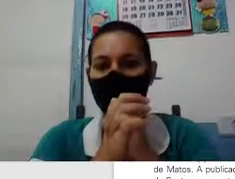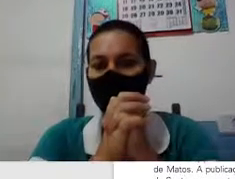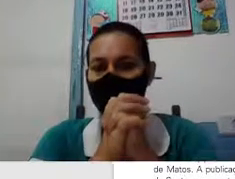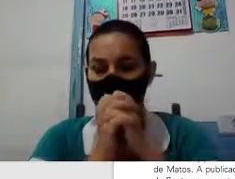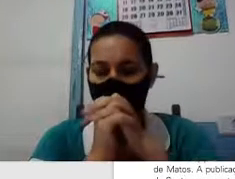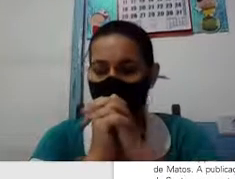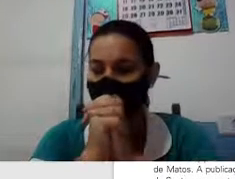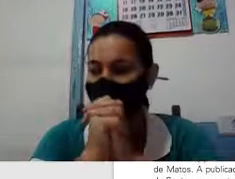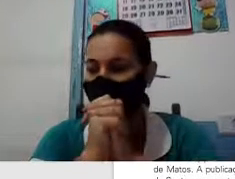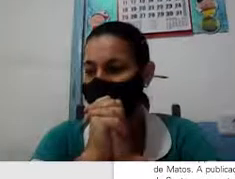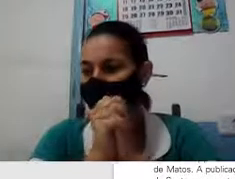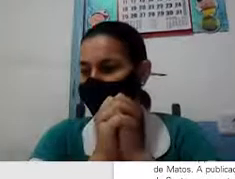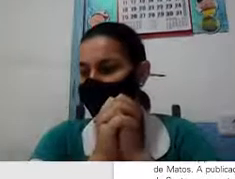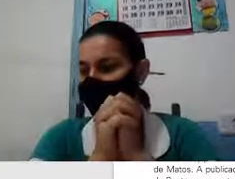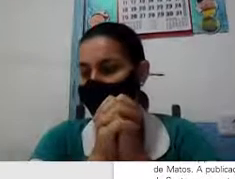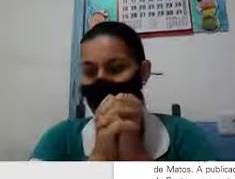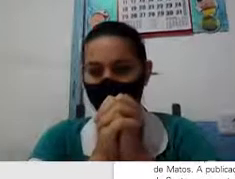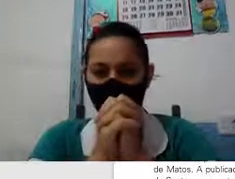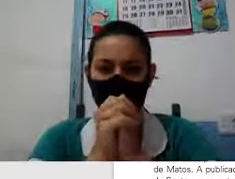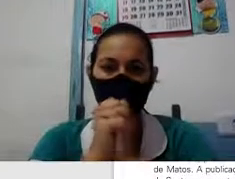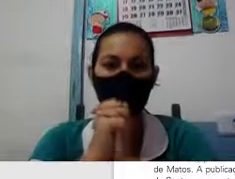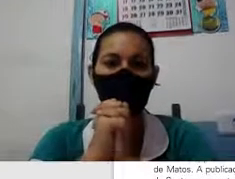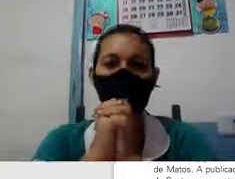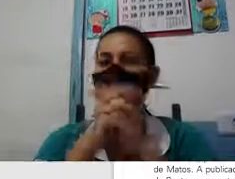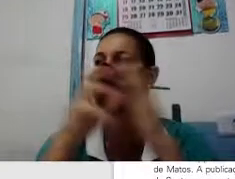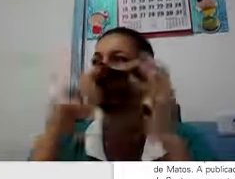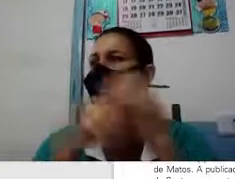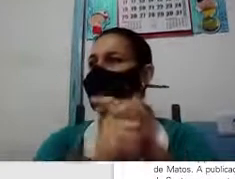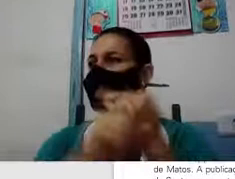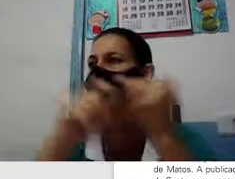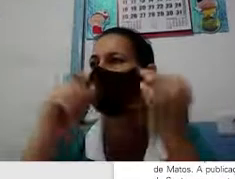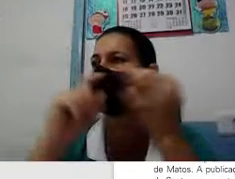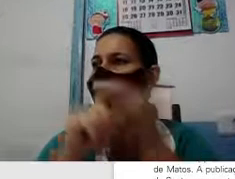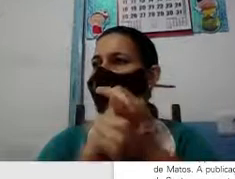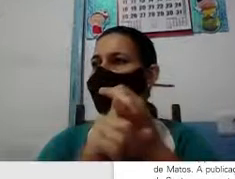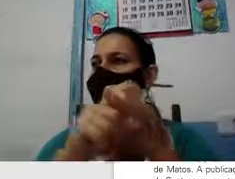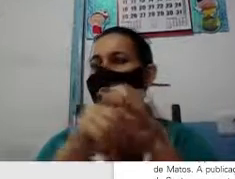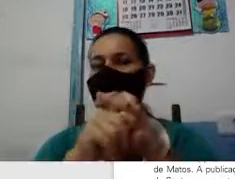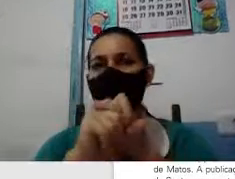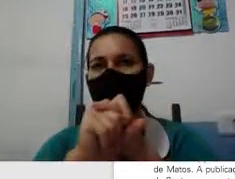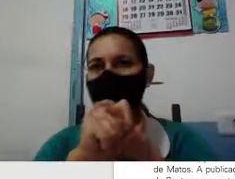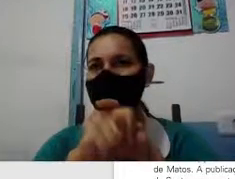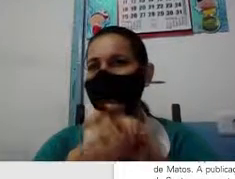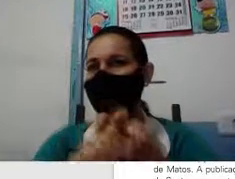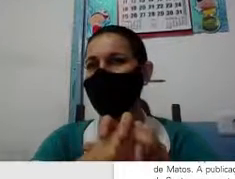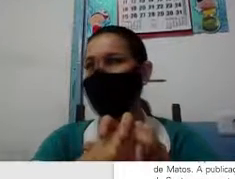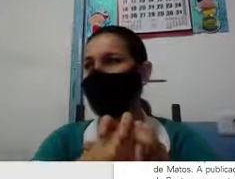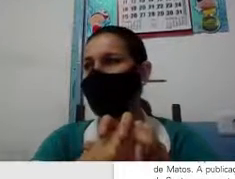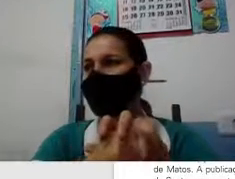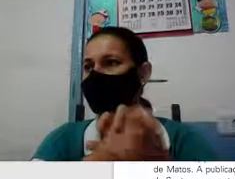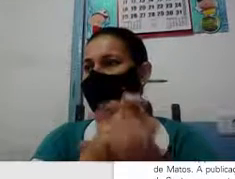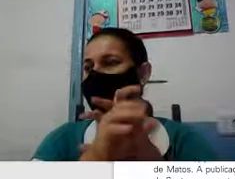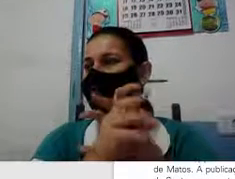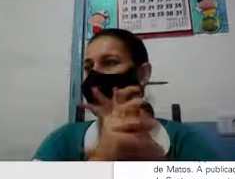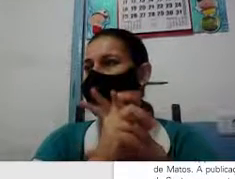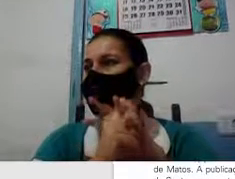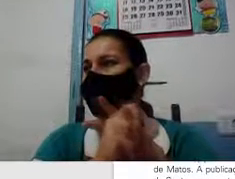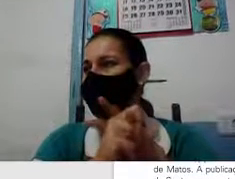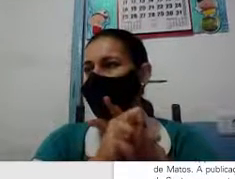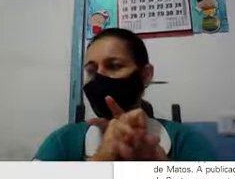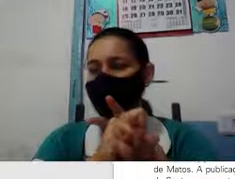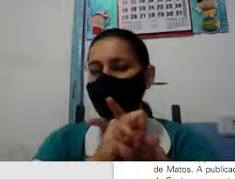por características bem próprias, né? Exuberância, luxo. A gente já falou sobre barroco. Então,